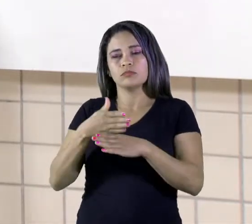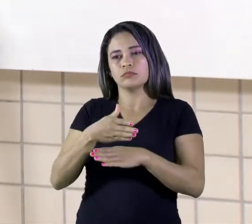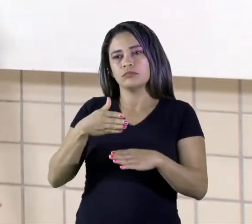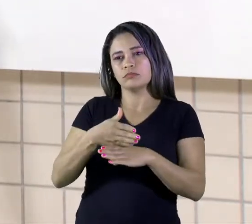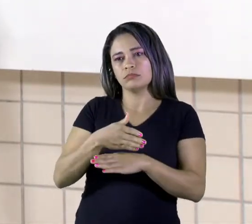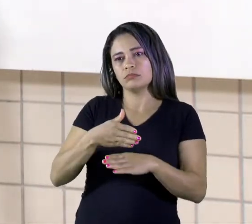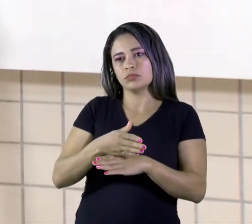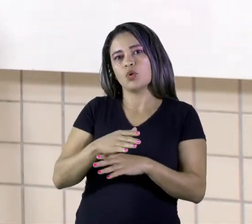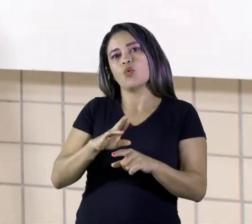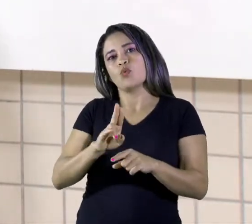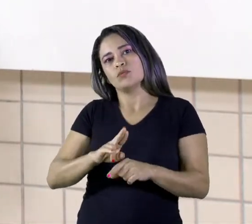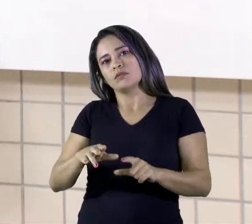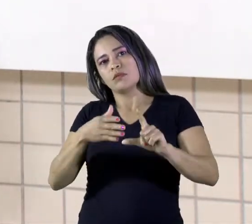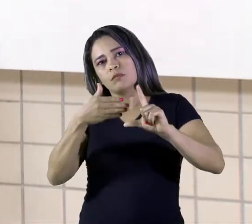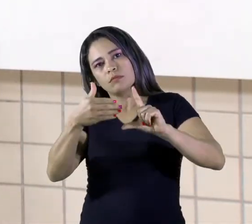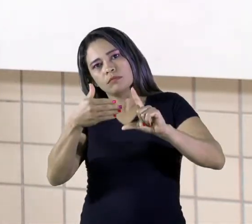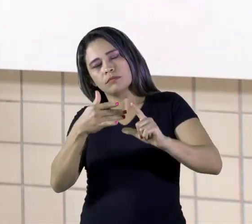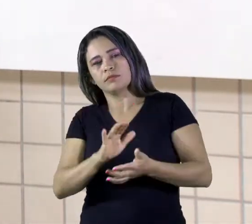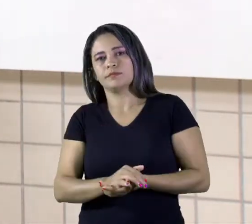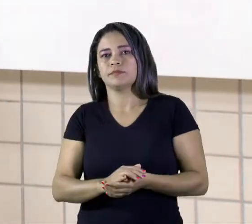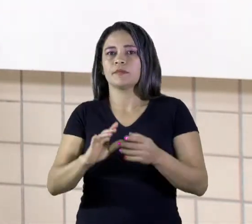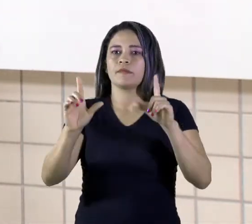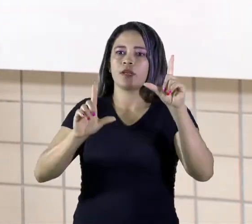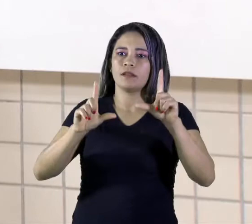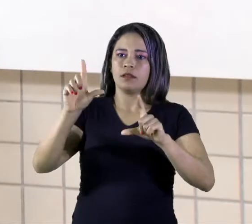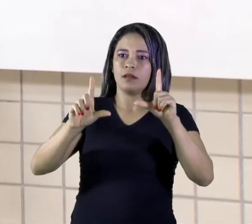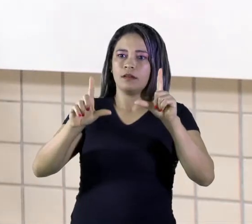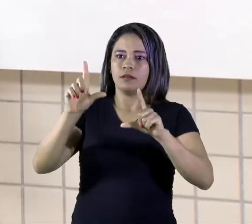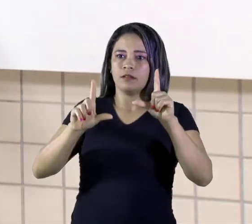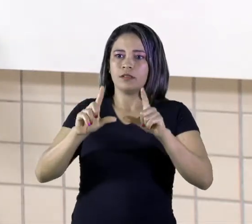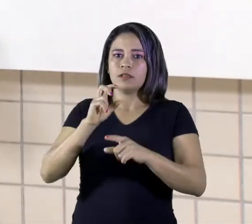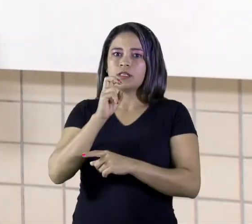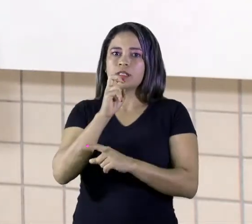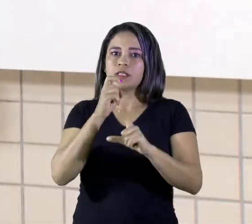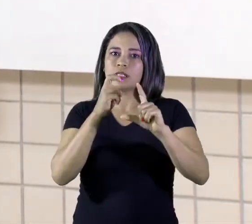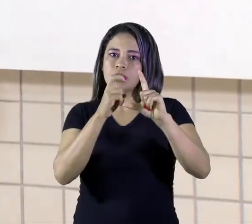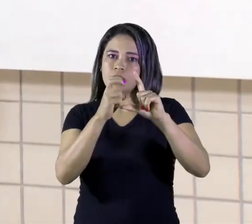algumas plataformas. Na TV, sintonize o canal